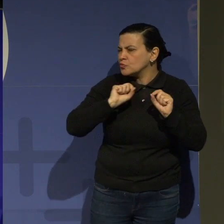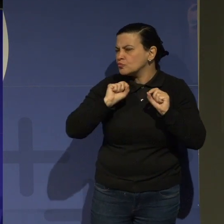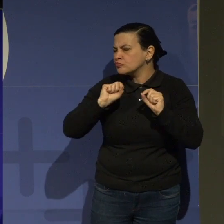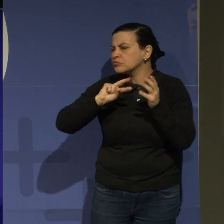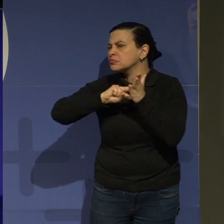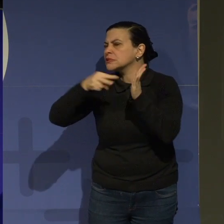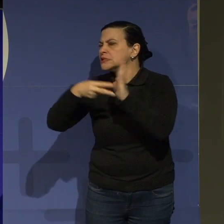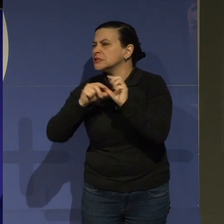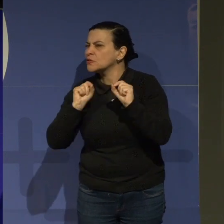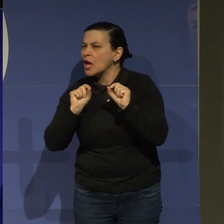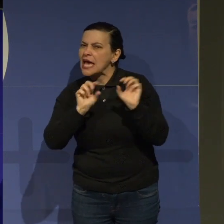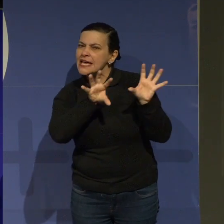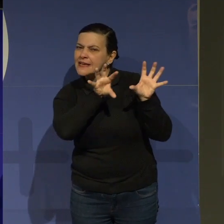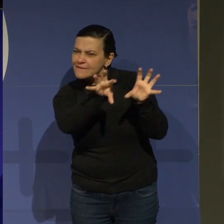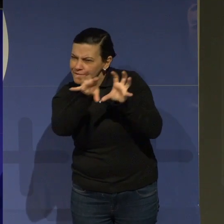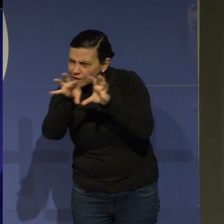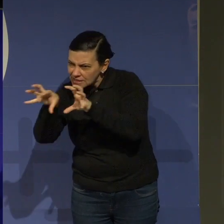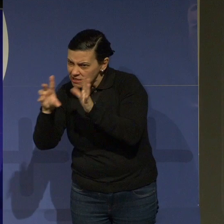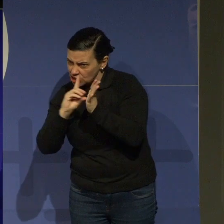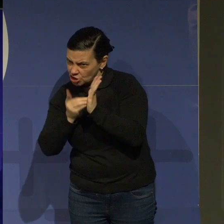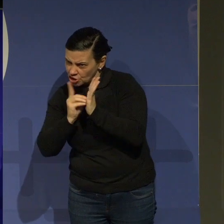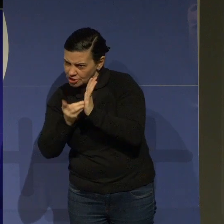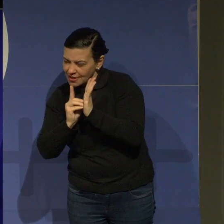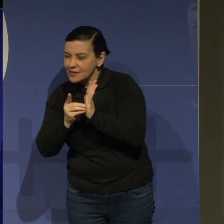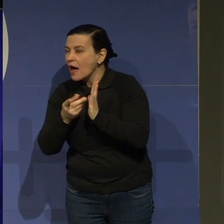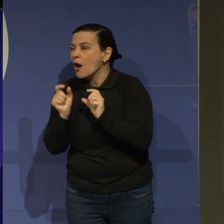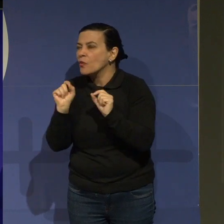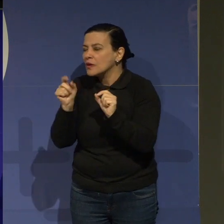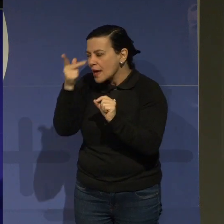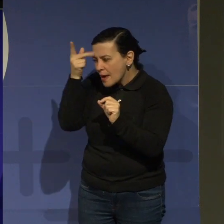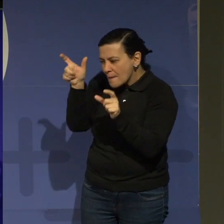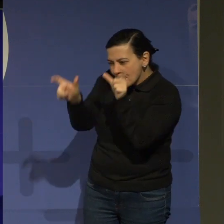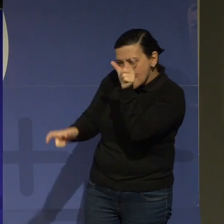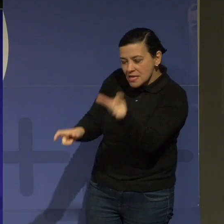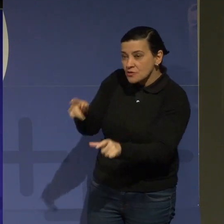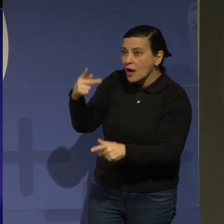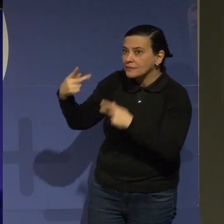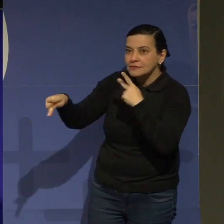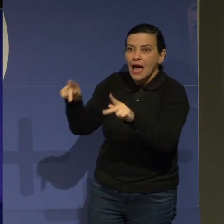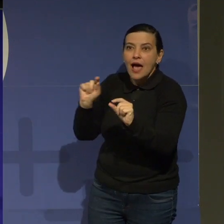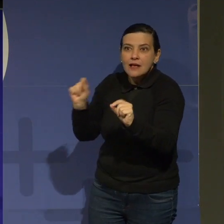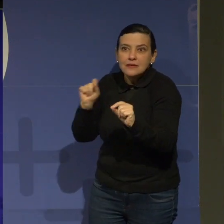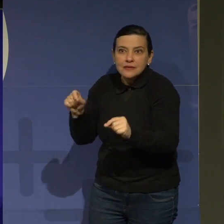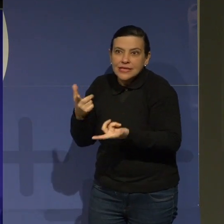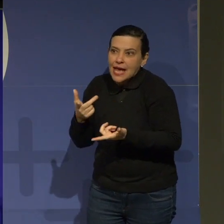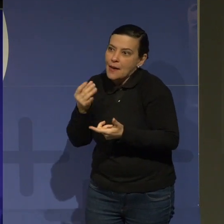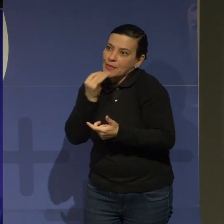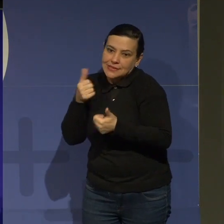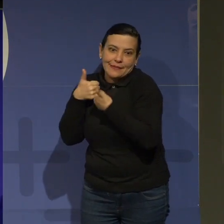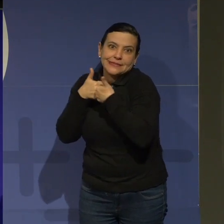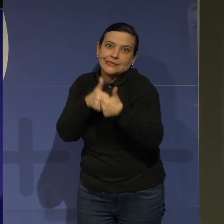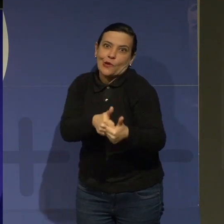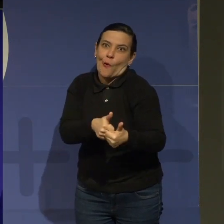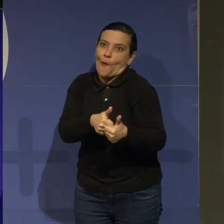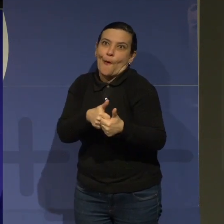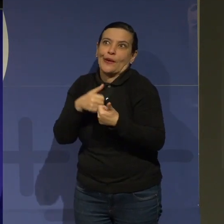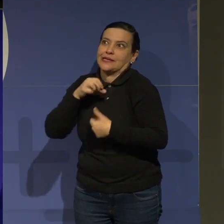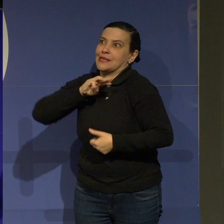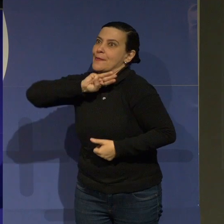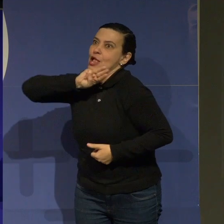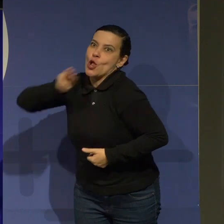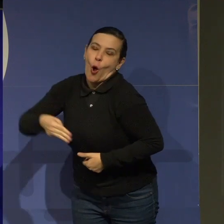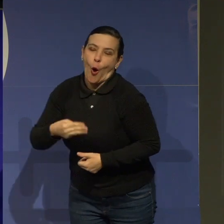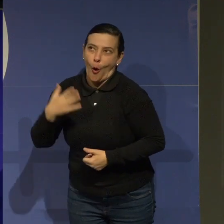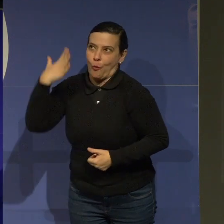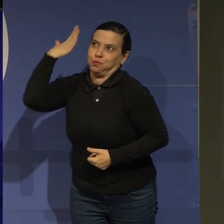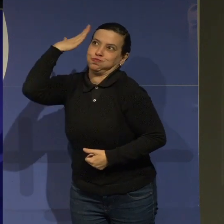os influenciadores digitais, que são essas pessoas com milhões de seguidores, essas super